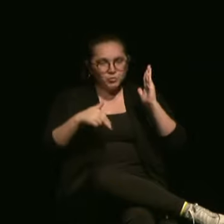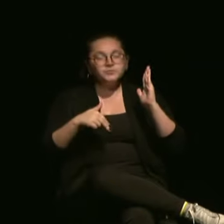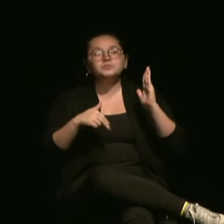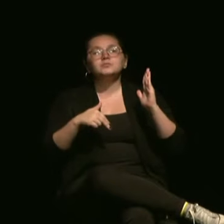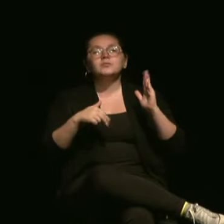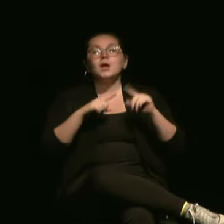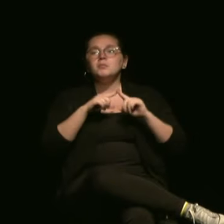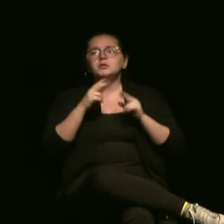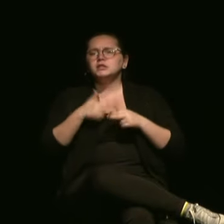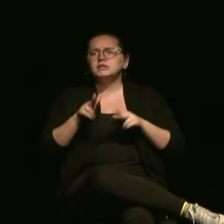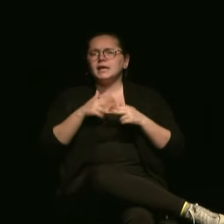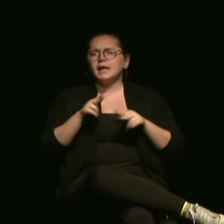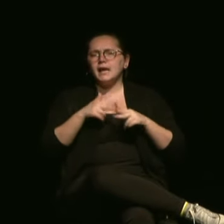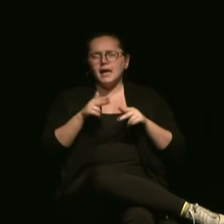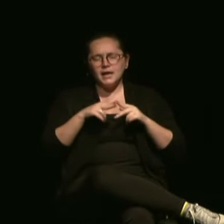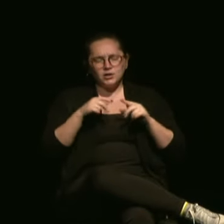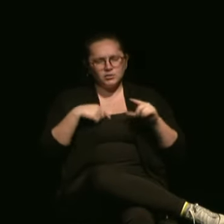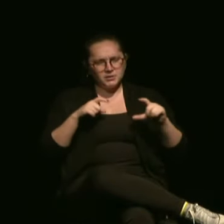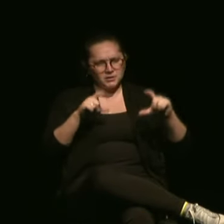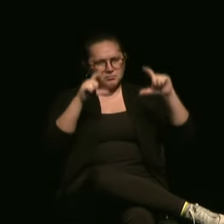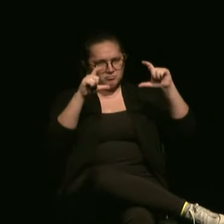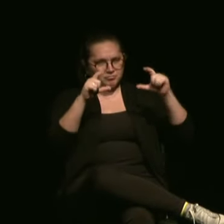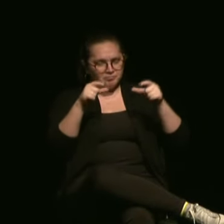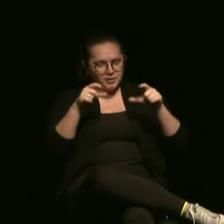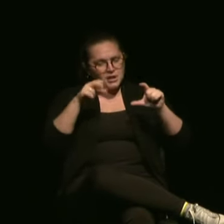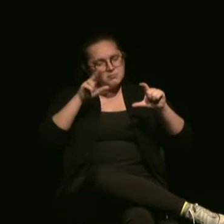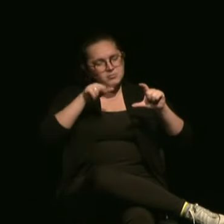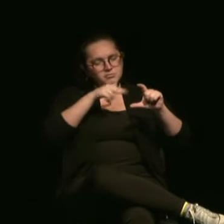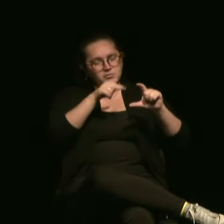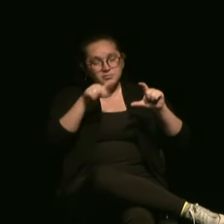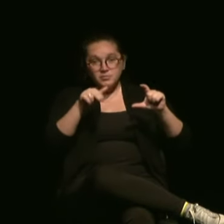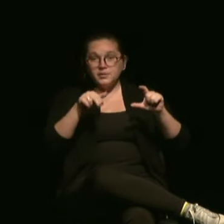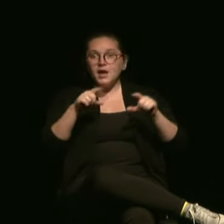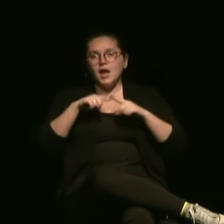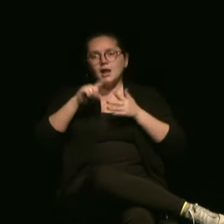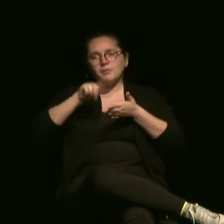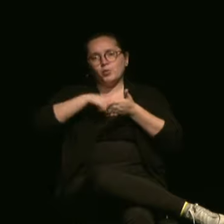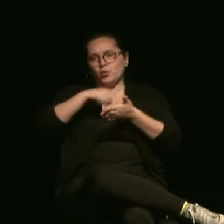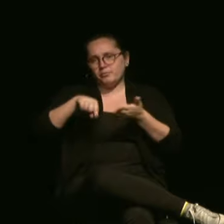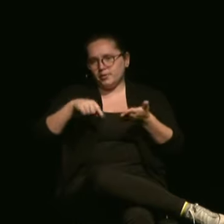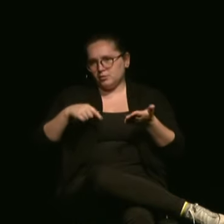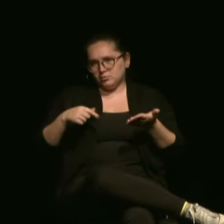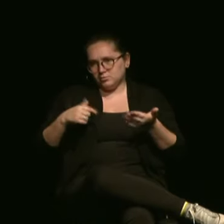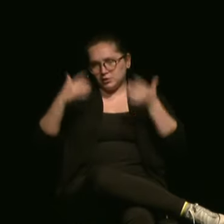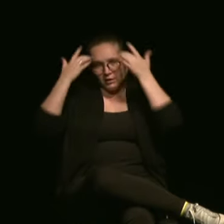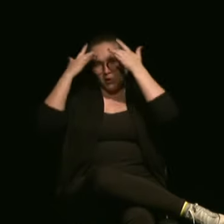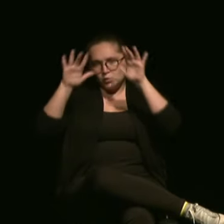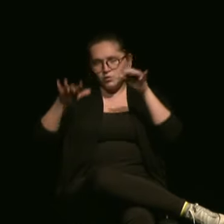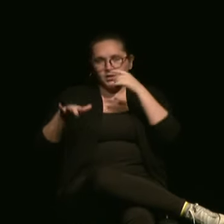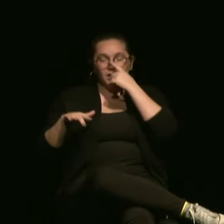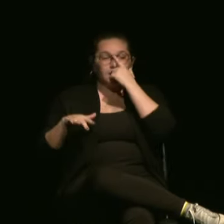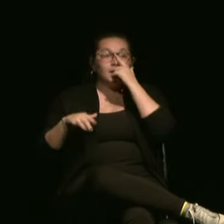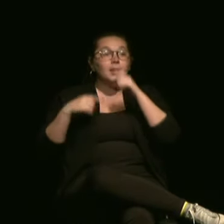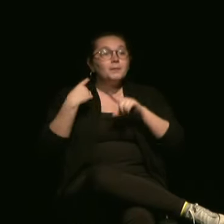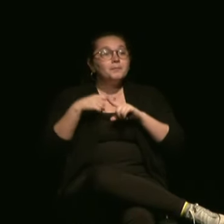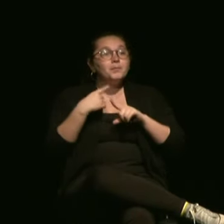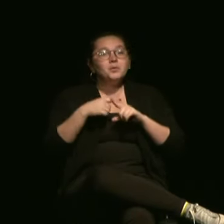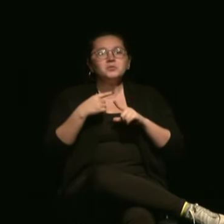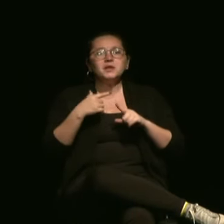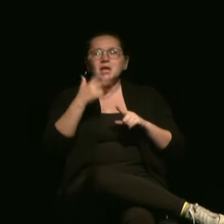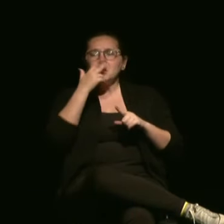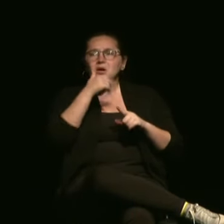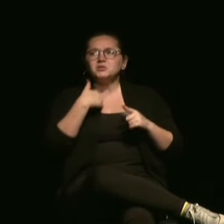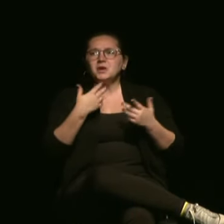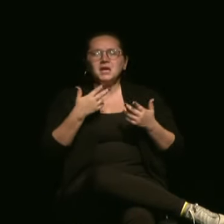nu discreto, mas ela não queria proibir. Dela? Dela. Ah. Ela proibiu por motivo, sei lá. Óbvio. É, não, porque era um nu de uma